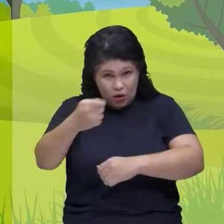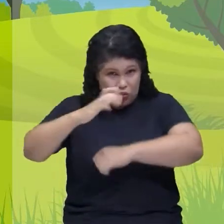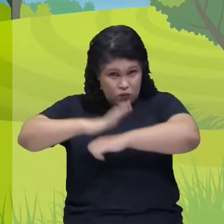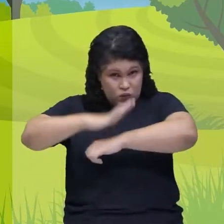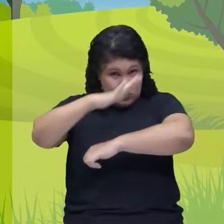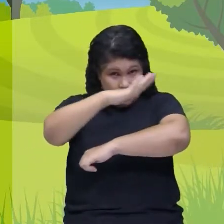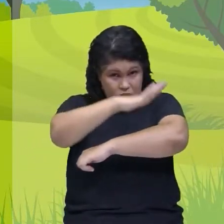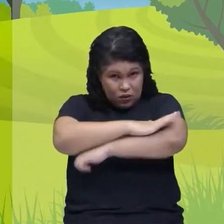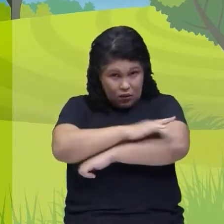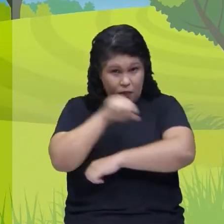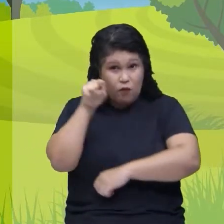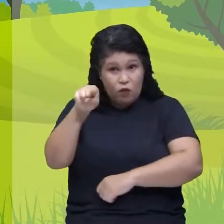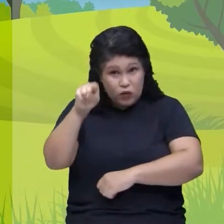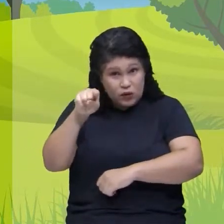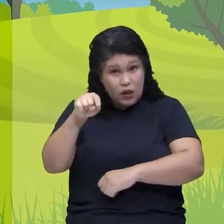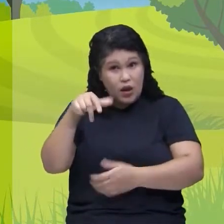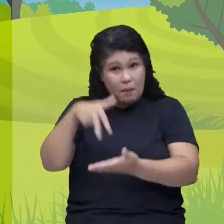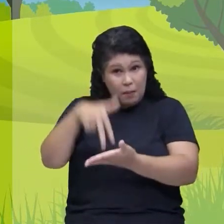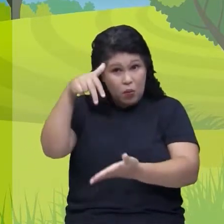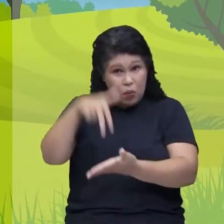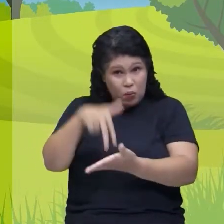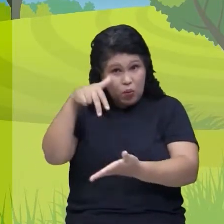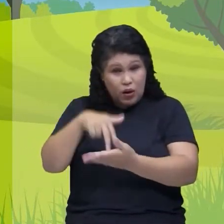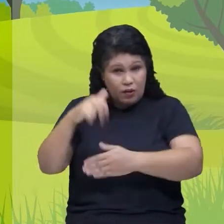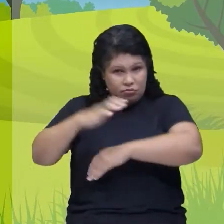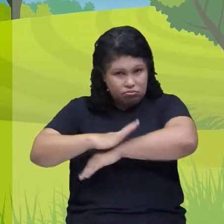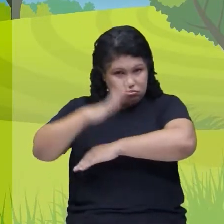sapo, você vai pular. Toim.